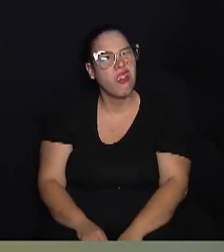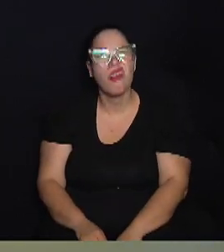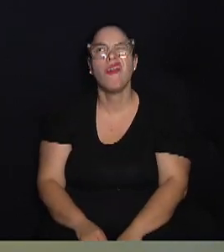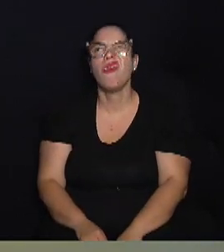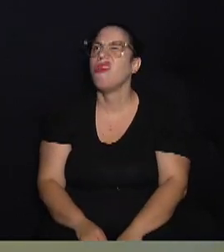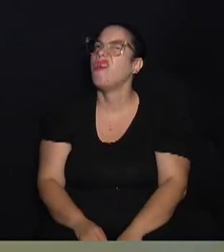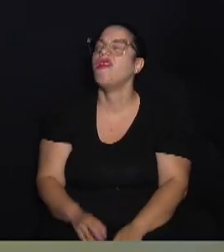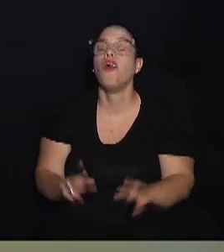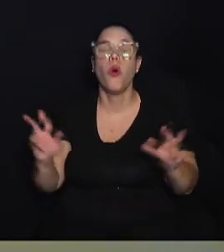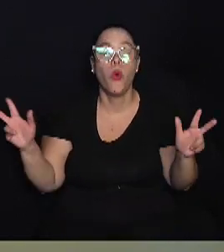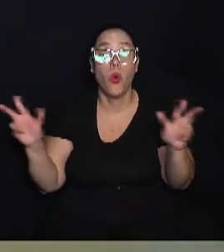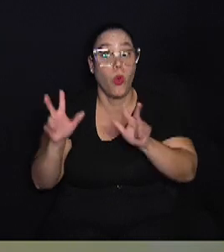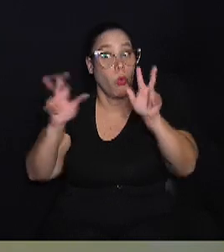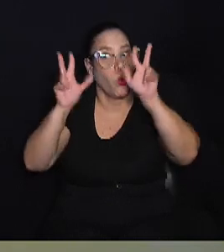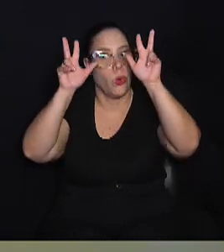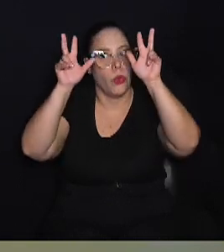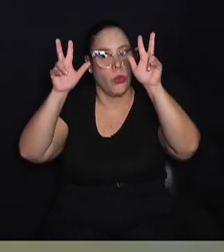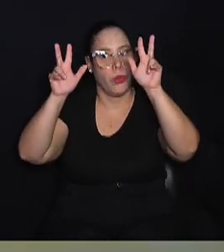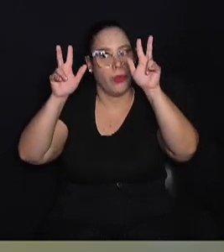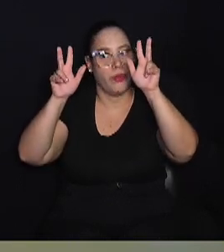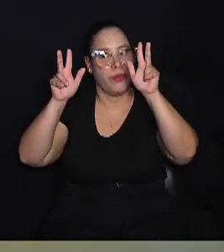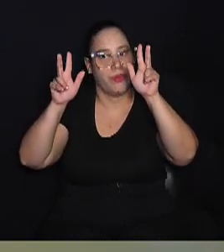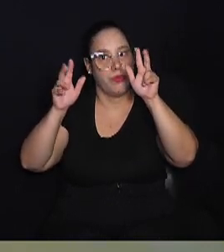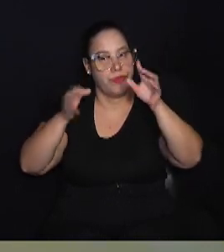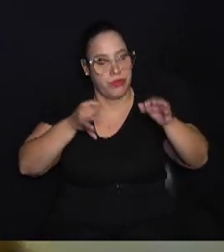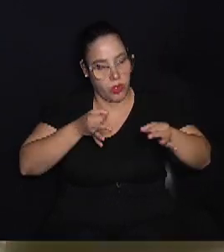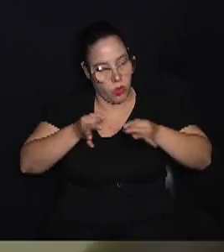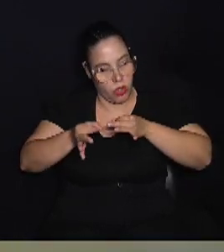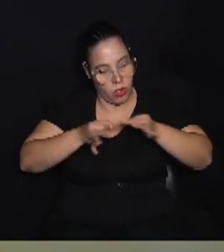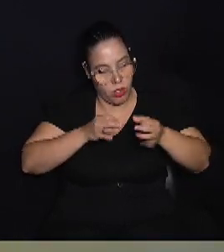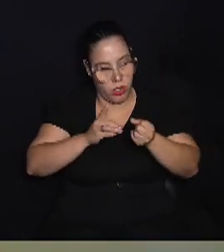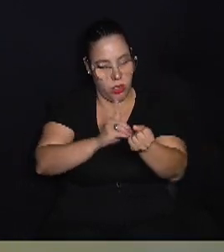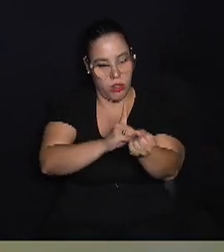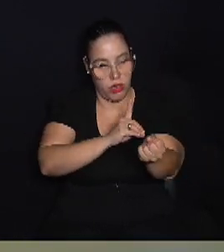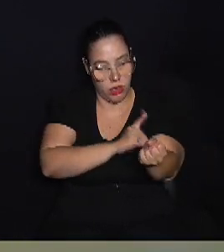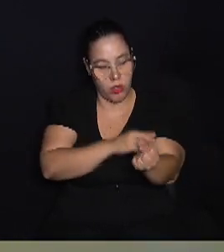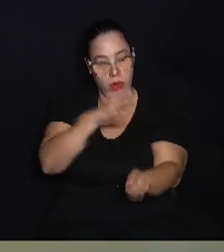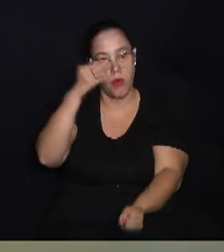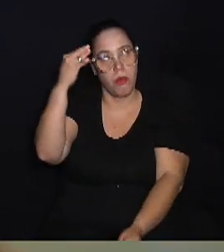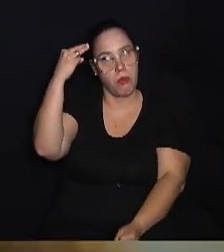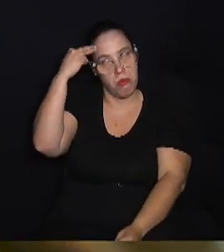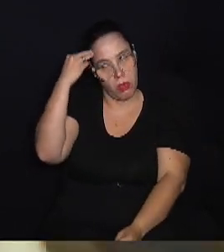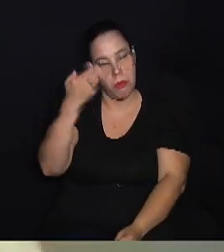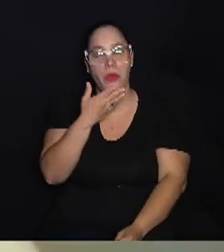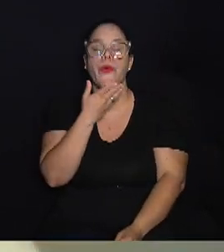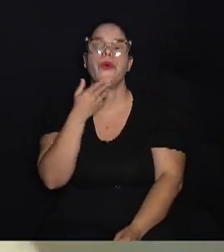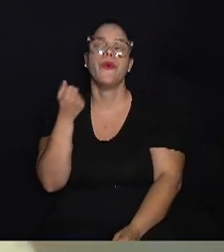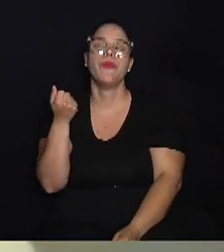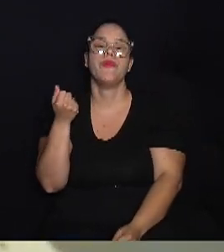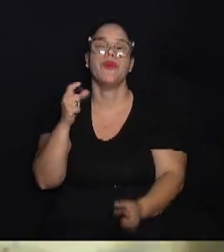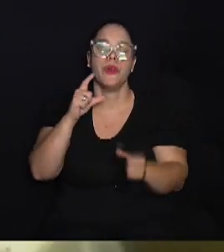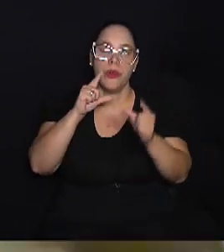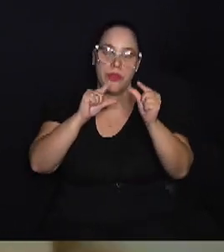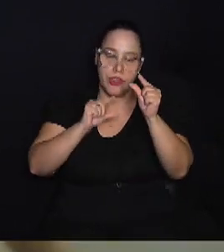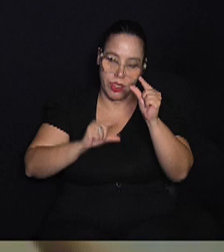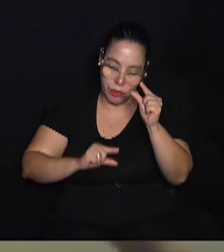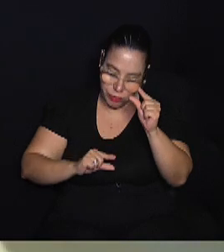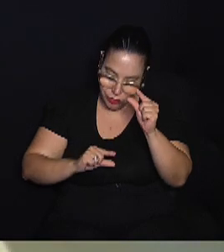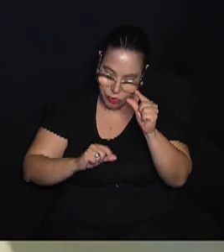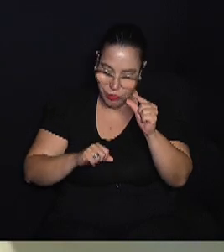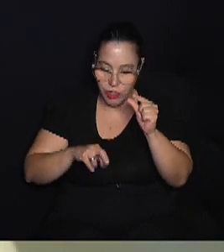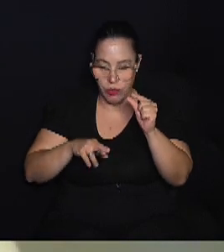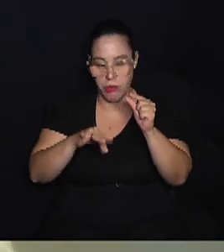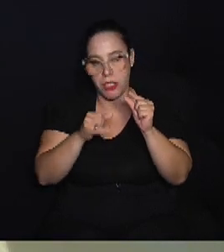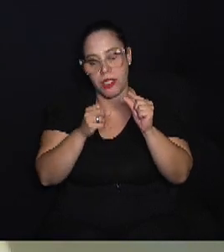alerta já começou aí, controlando o diabético, às vezes a memória melhora. Então, diminuindo a inflamação, a memória